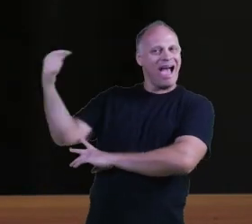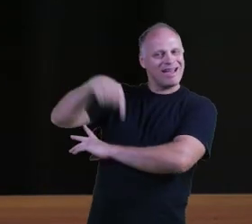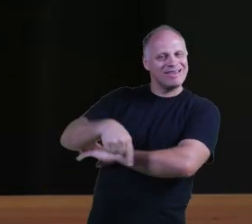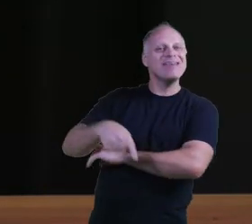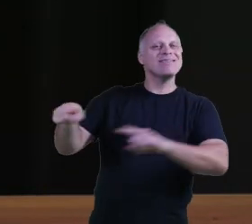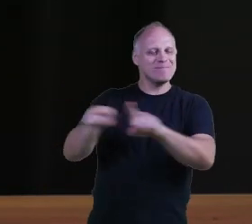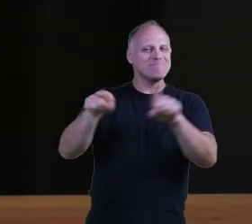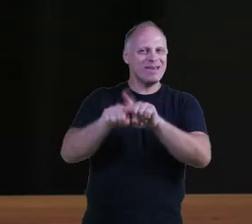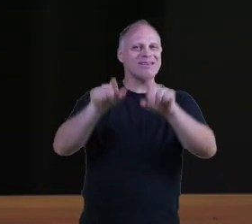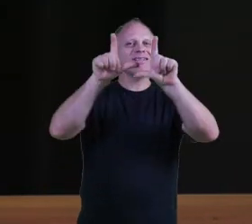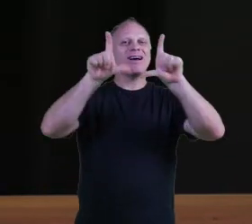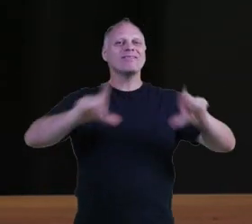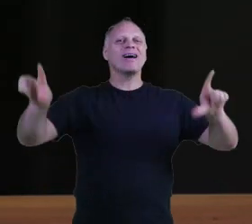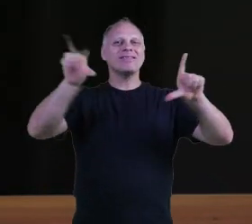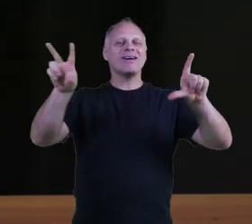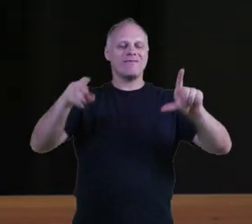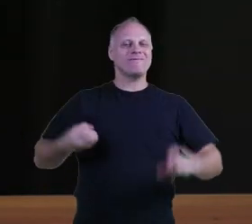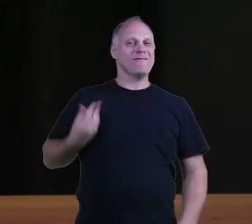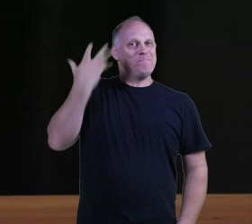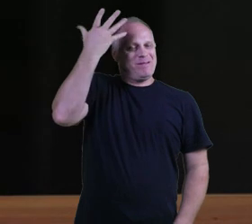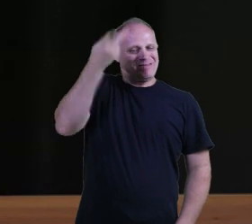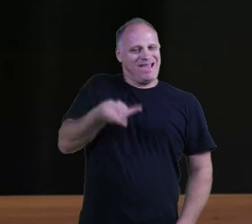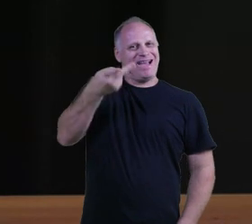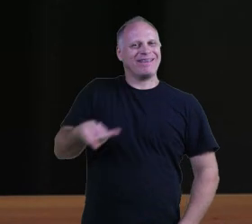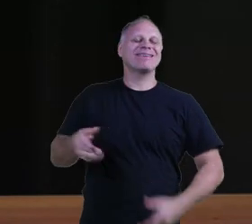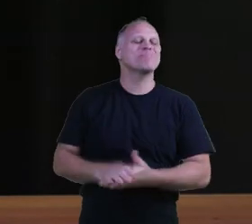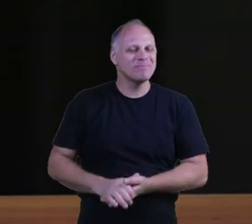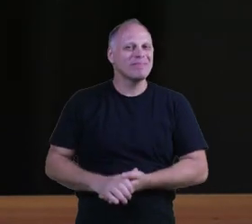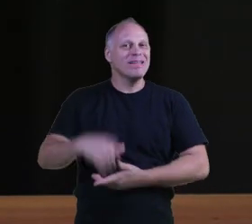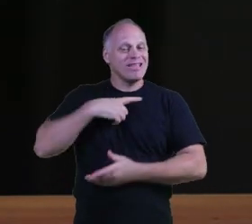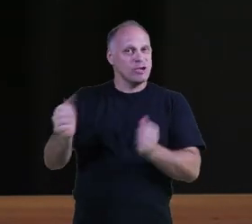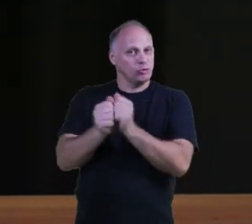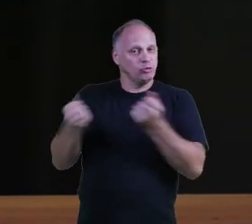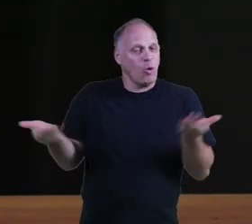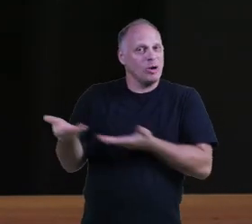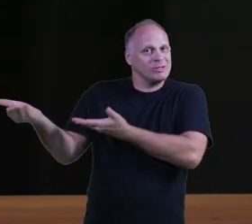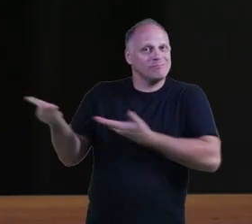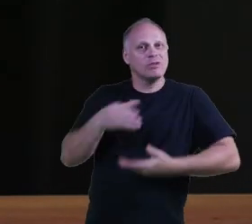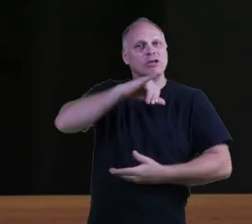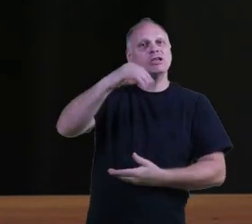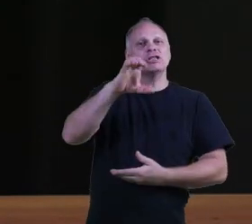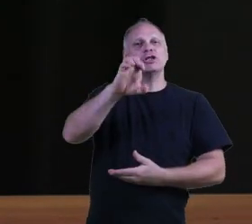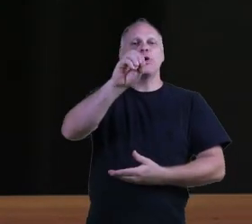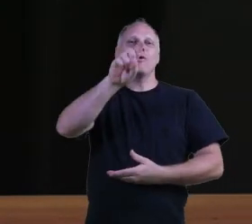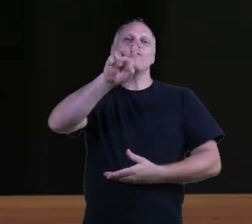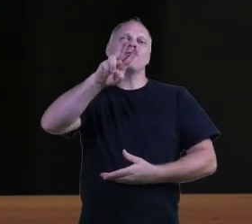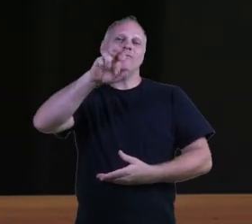para os estúdios do Viver Plenamente na Vale TV. Tenho comigo hoje Giovanni Silva